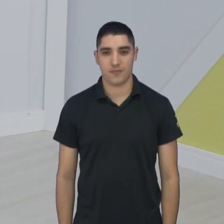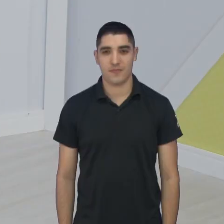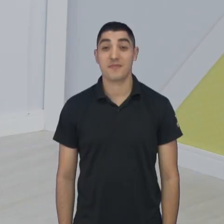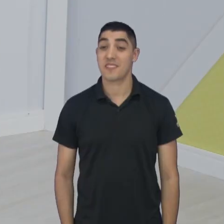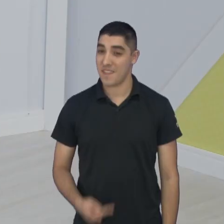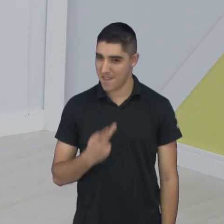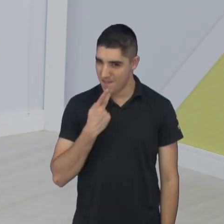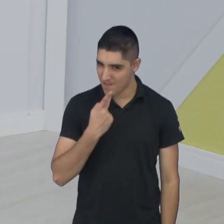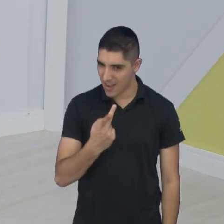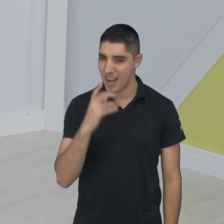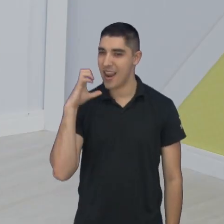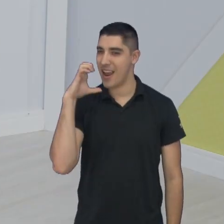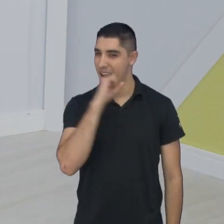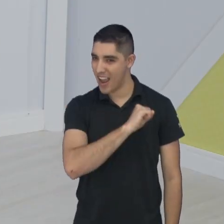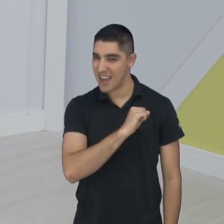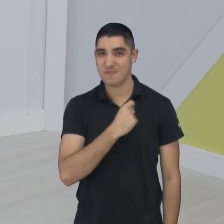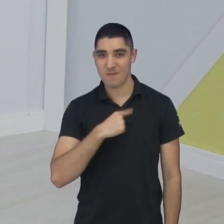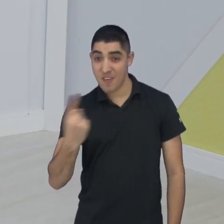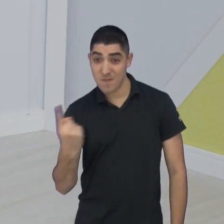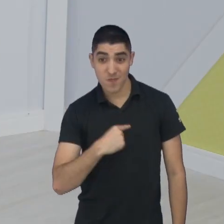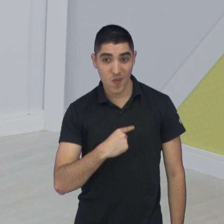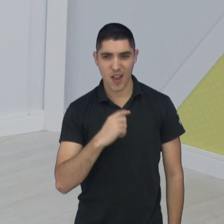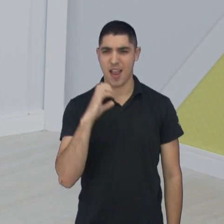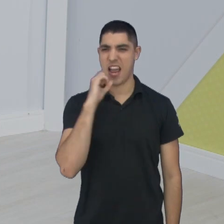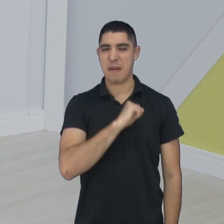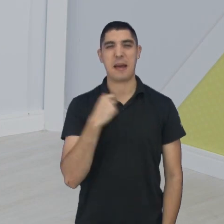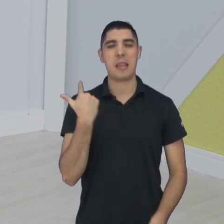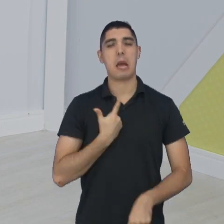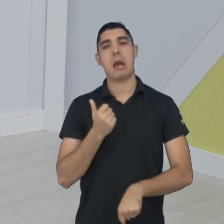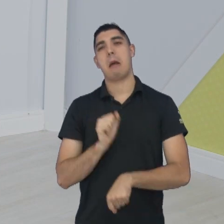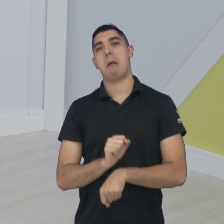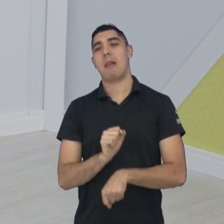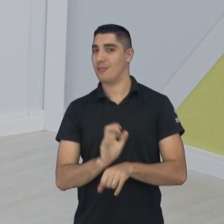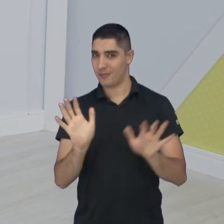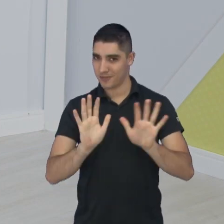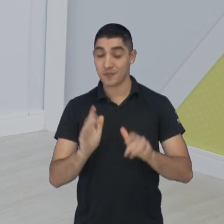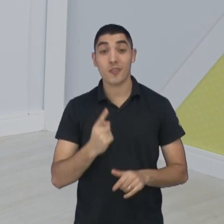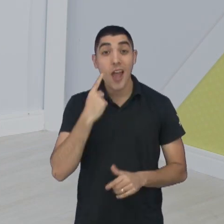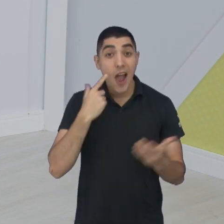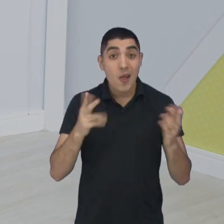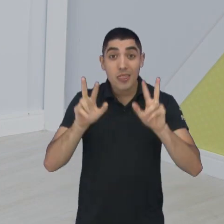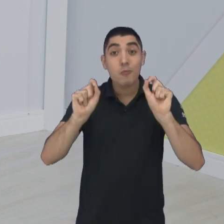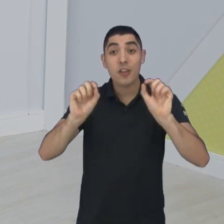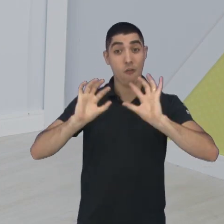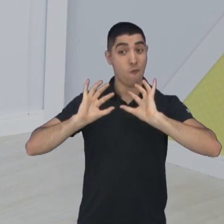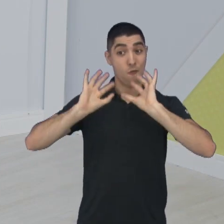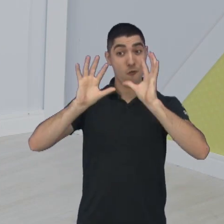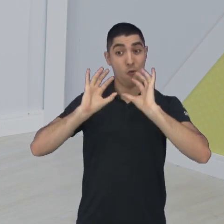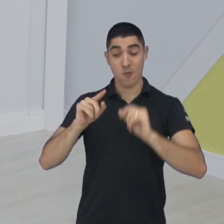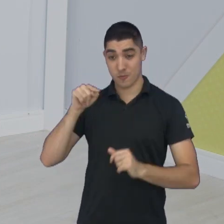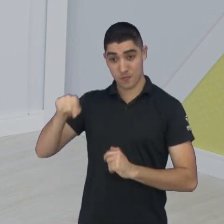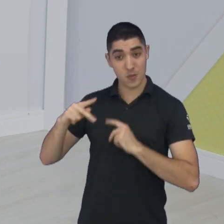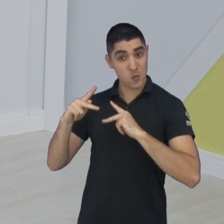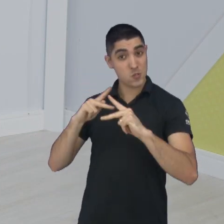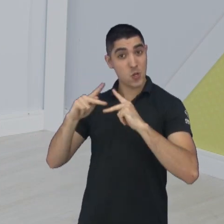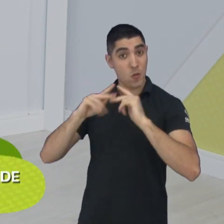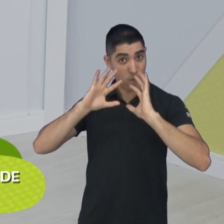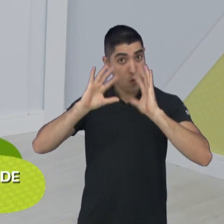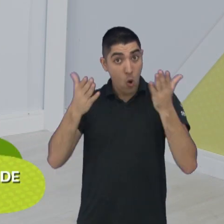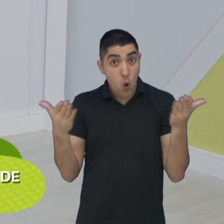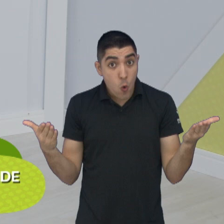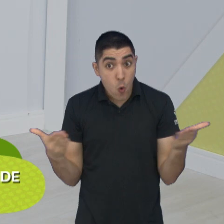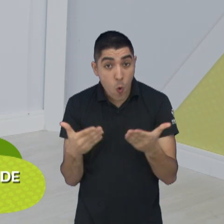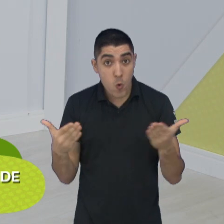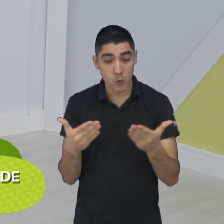Falei para você que era rápido, é pai e bola aqui, não tem tempo perdido não. Olha só, falando de vôlei, o time do Farmaconde Vôlei São José encara